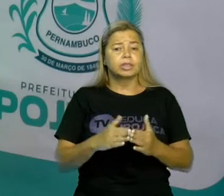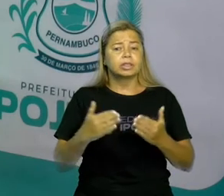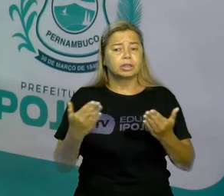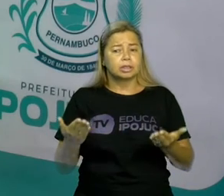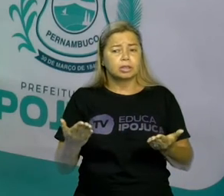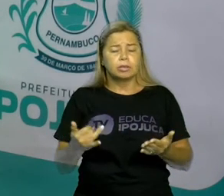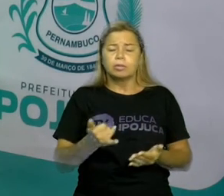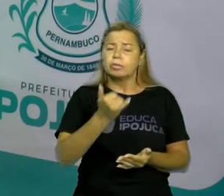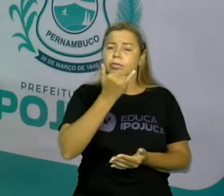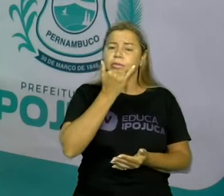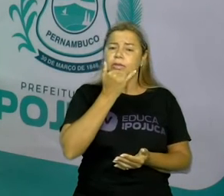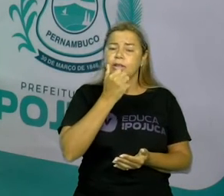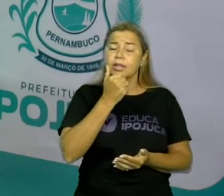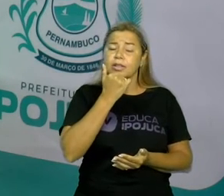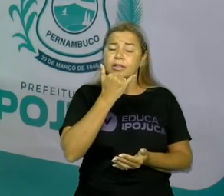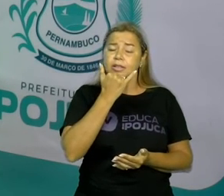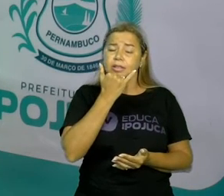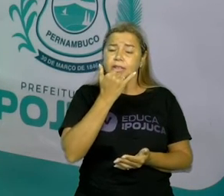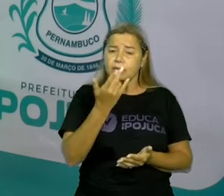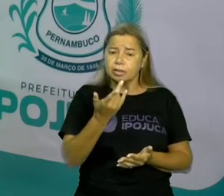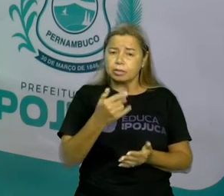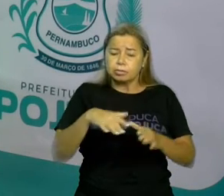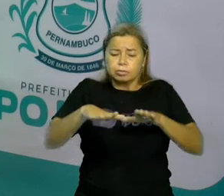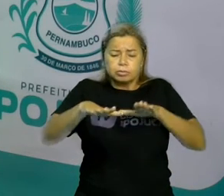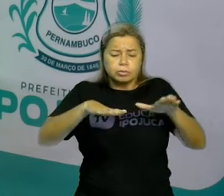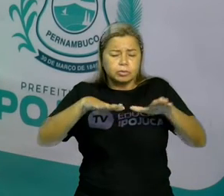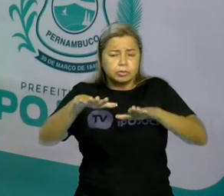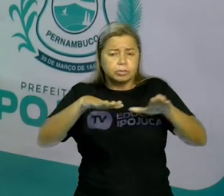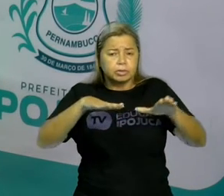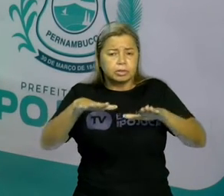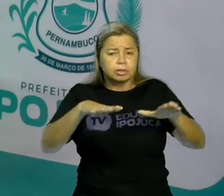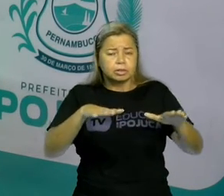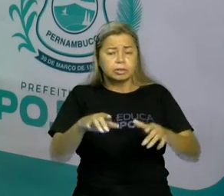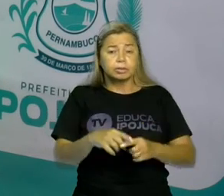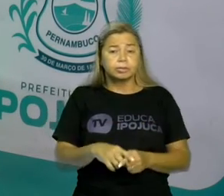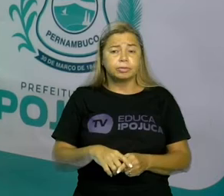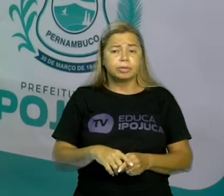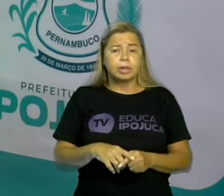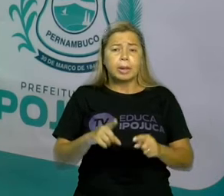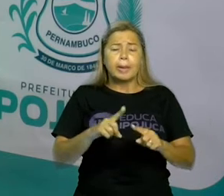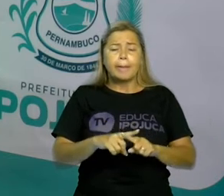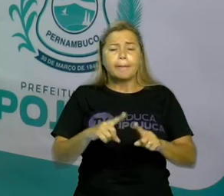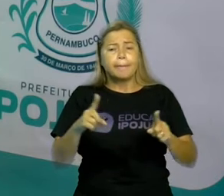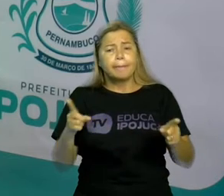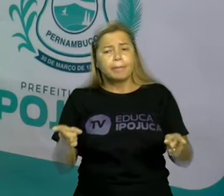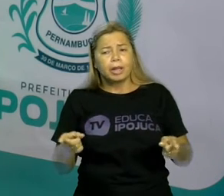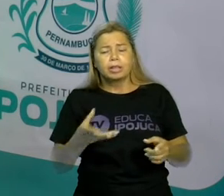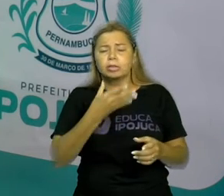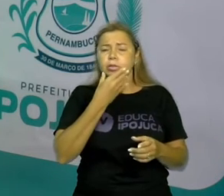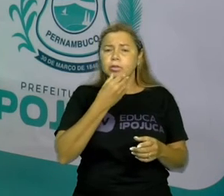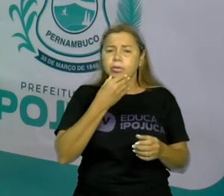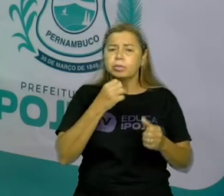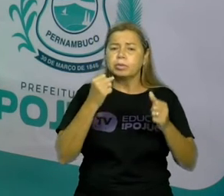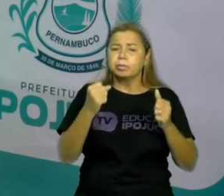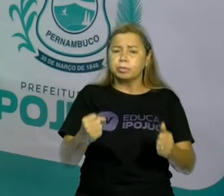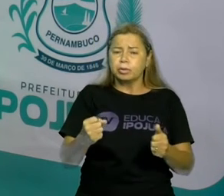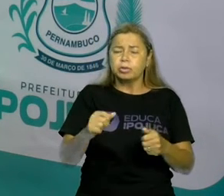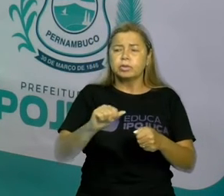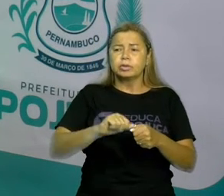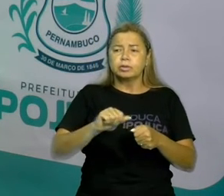um exemplo de movimentação. Mas ele pode fazer outro percurso,